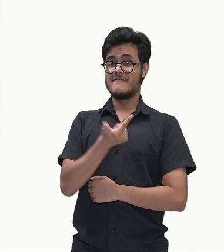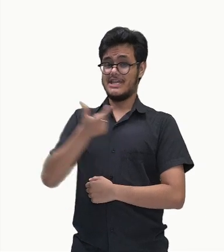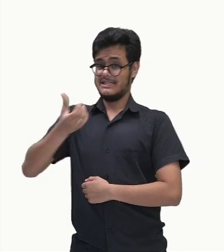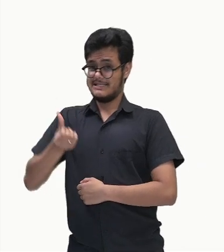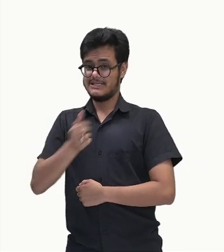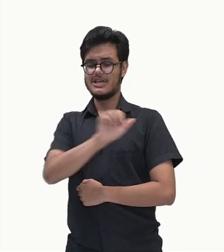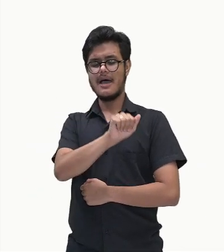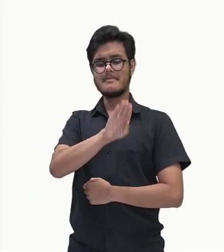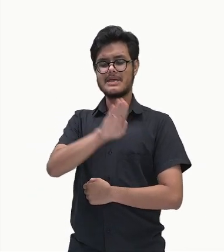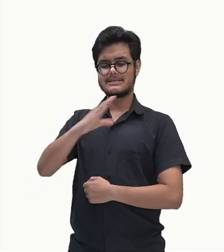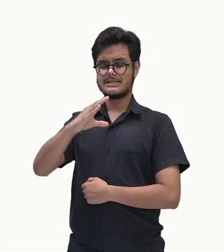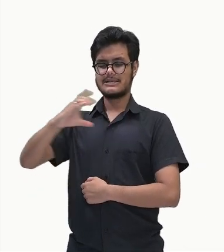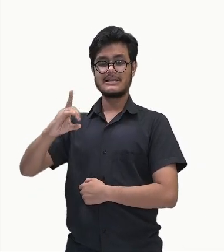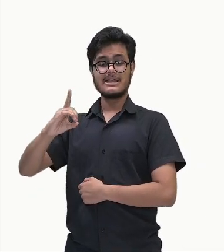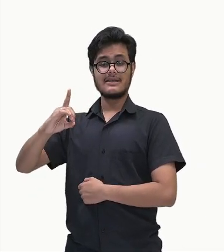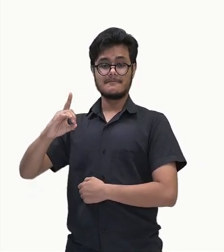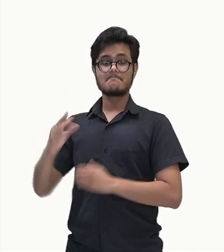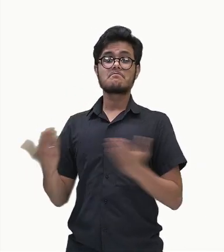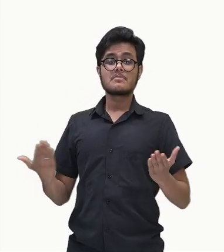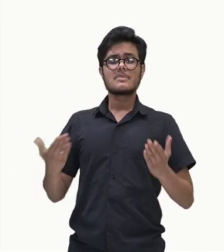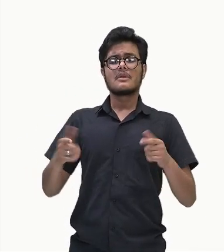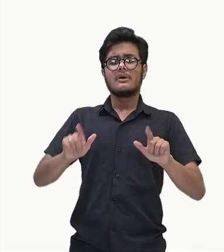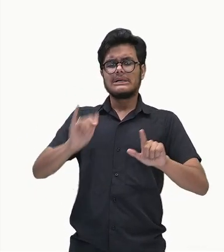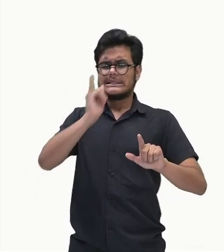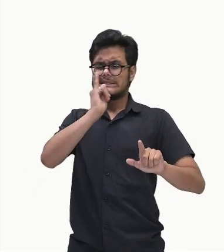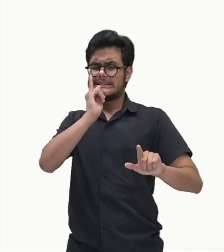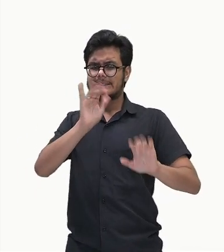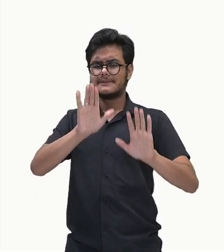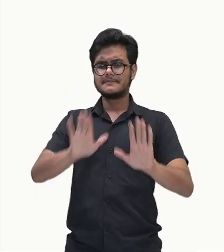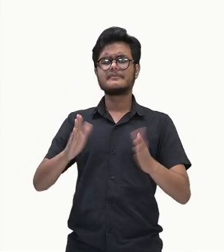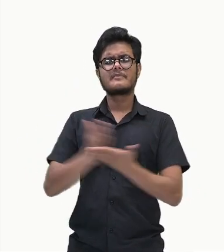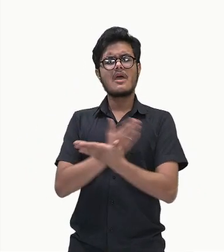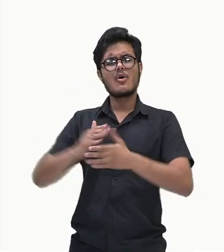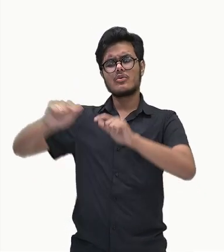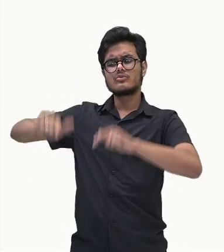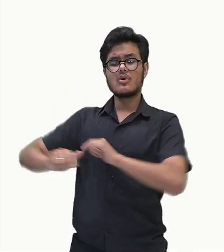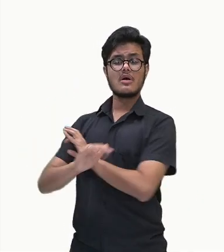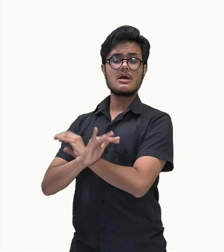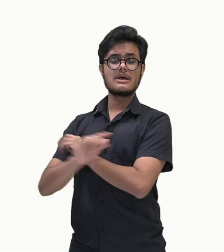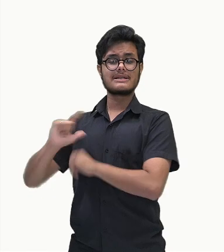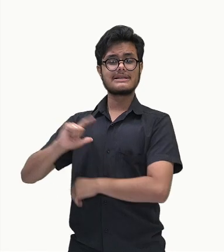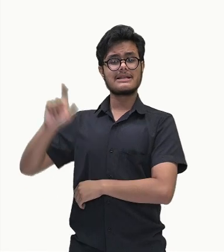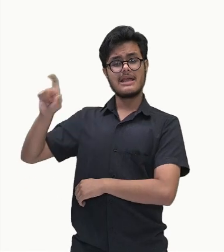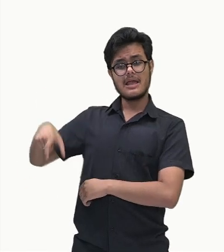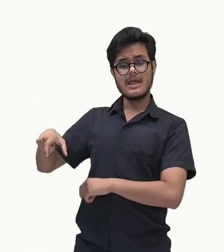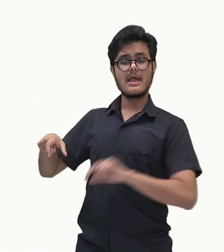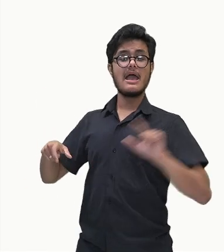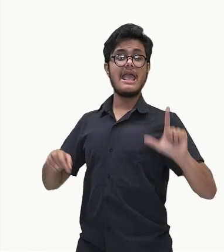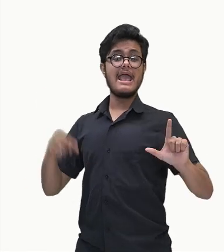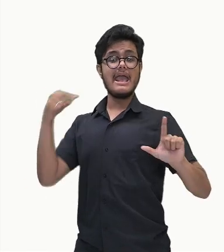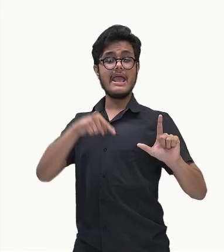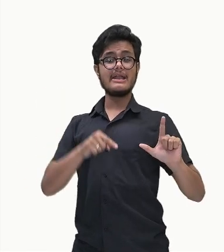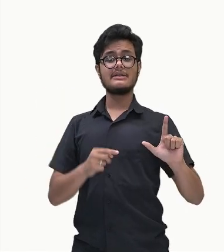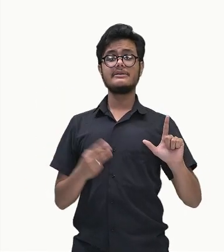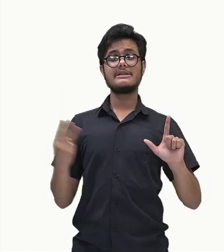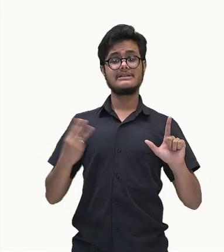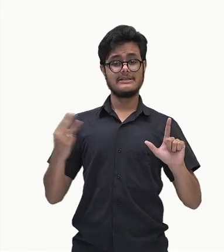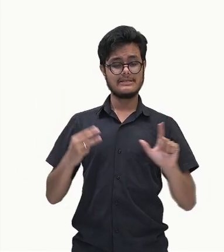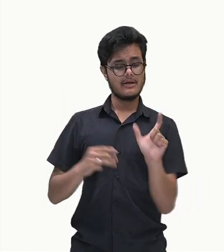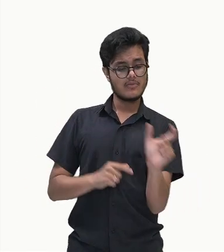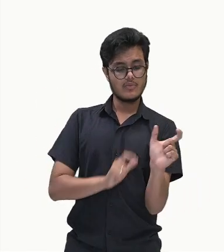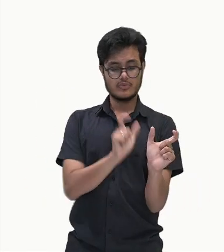distintos uma determinada cidade receberá os cartões que tem L como terceira letra